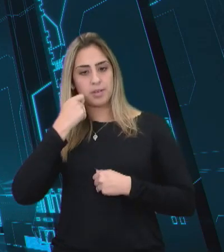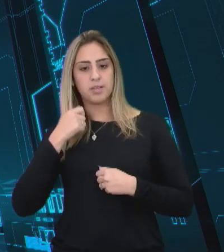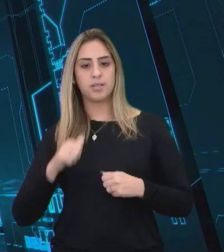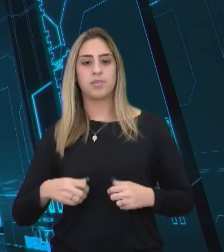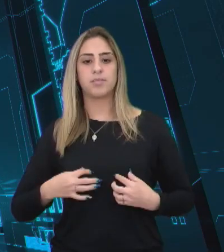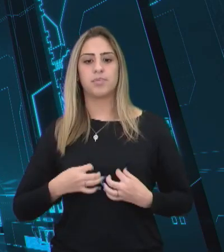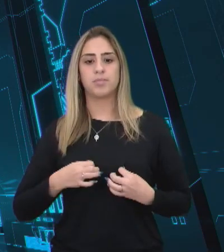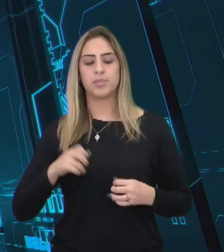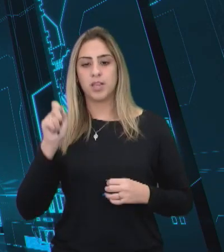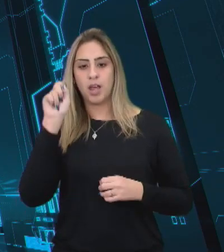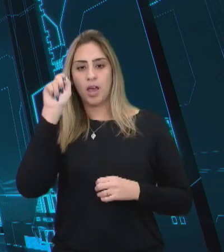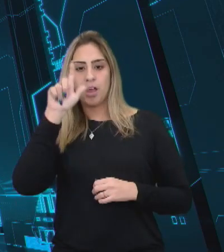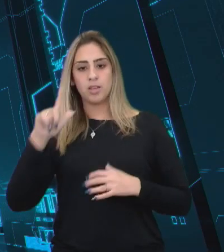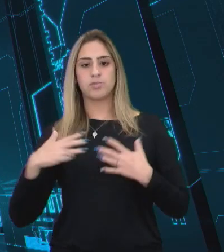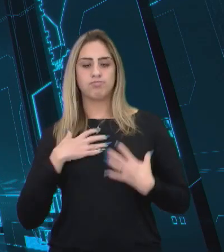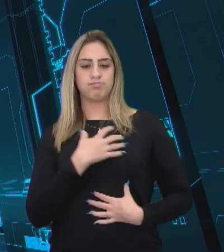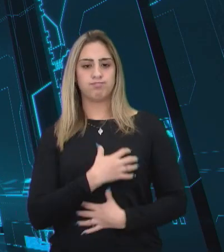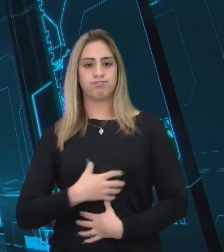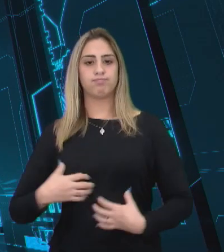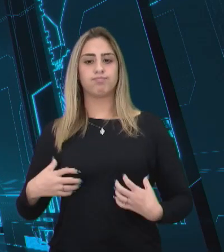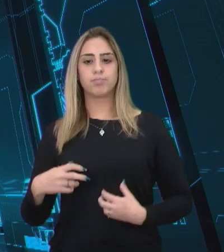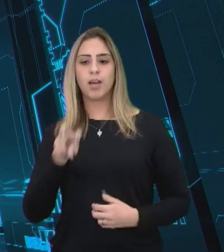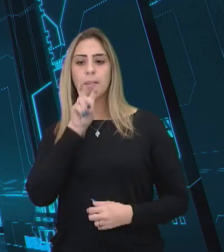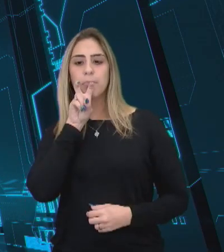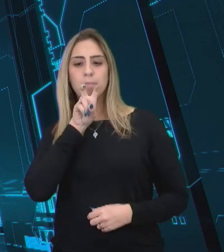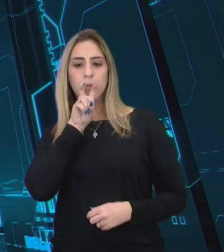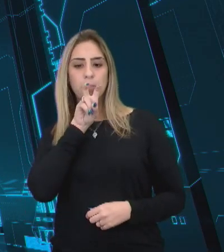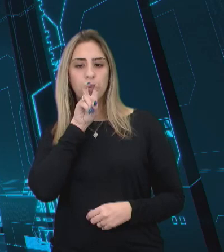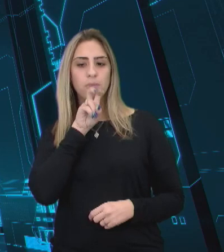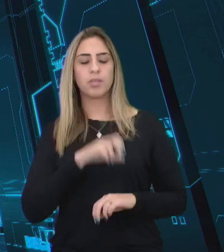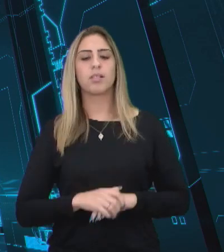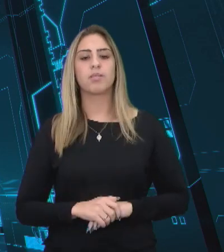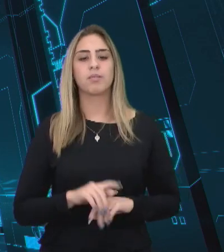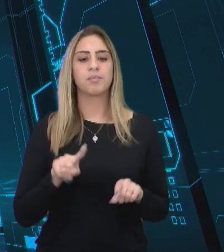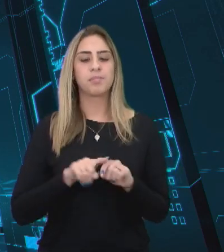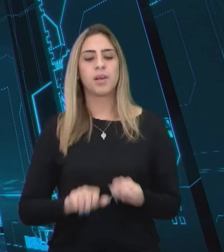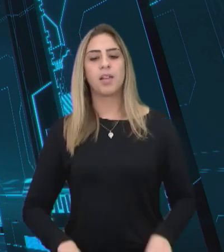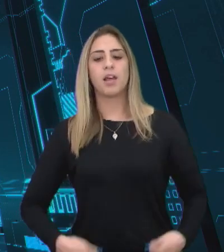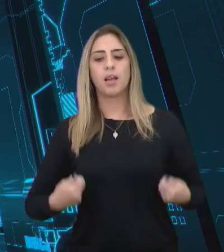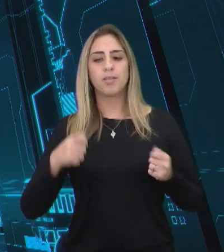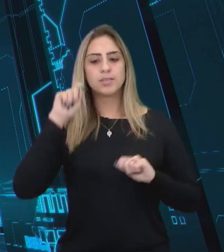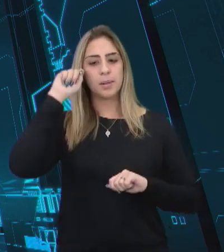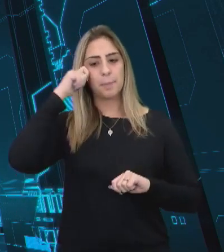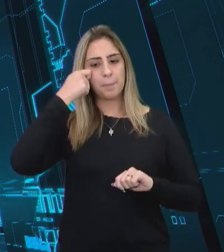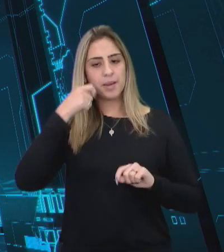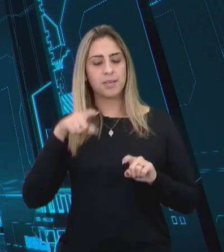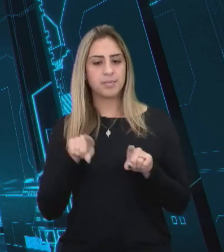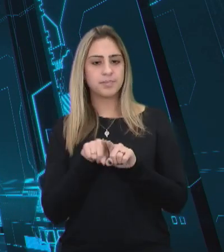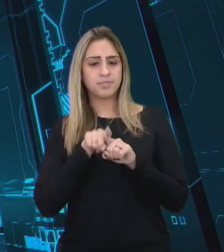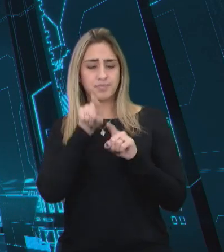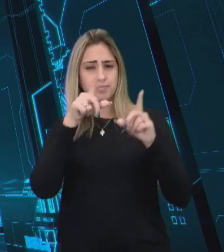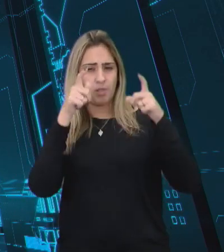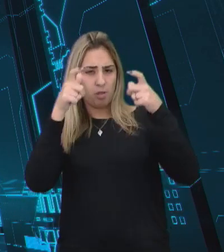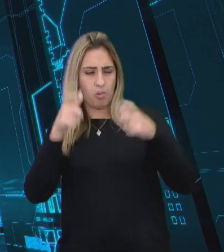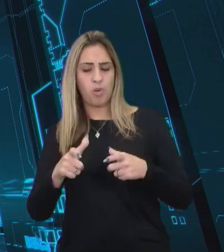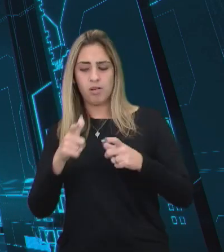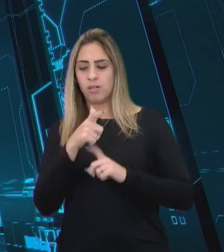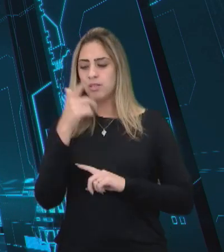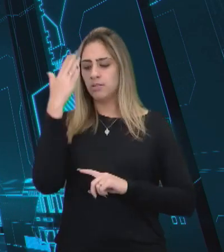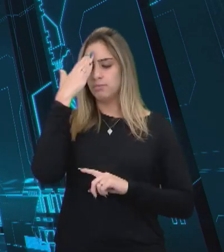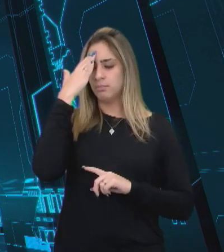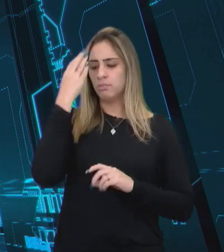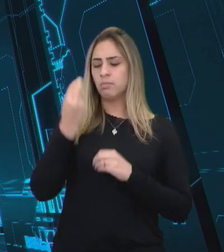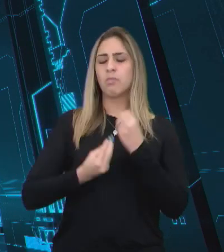com desenhos da Turma da Mônica, pesquisa aí que você vai saber qual é, e uma calça preta hoje. Nesse cenário, como é este cenário